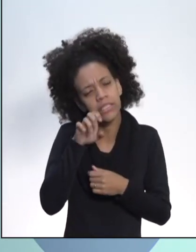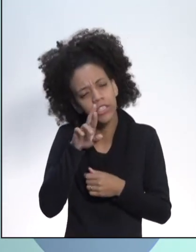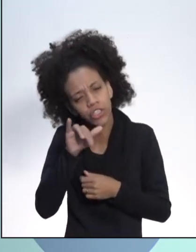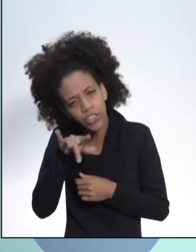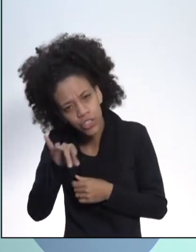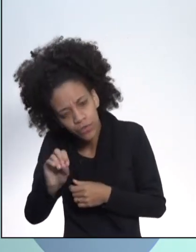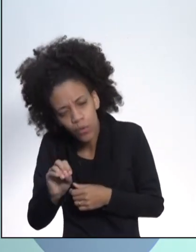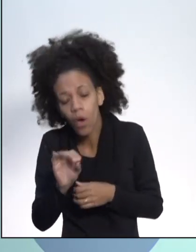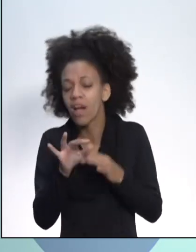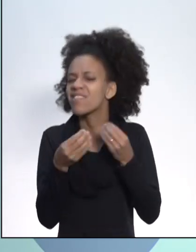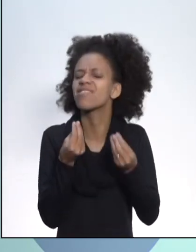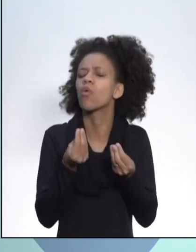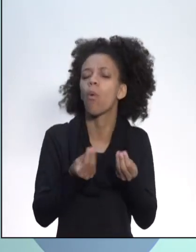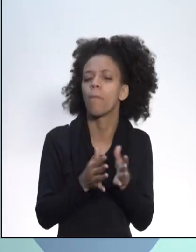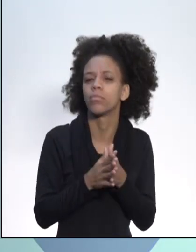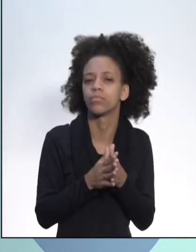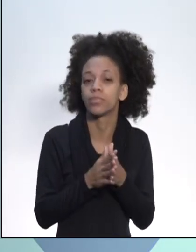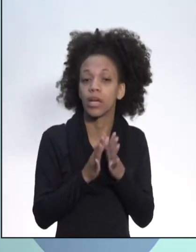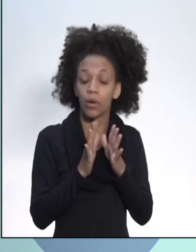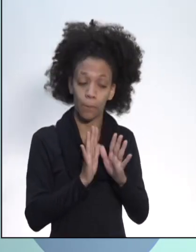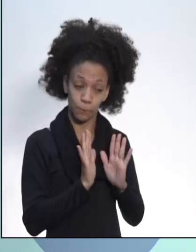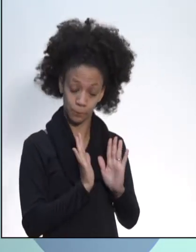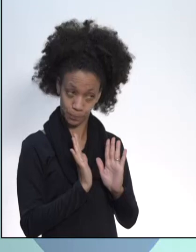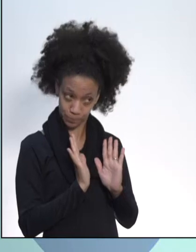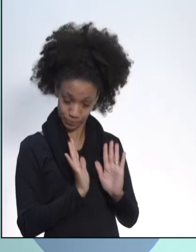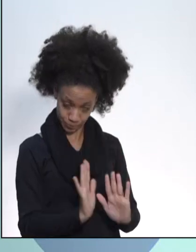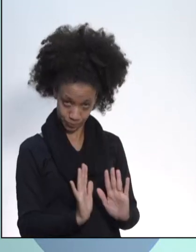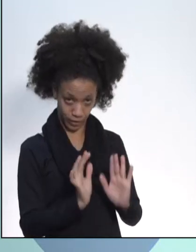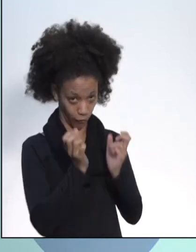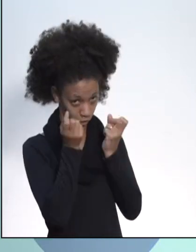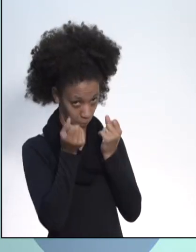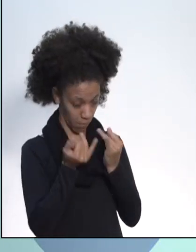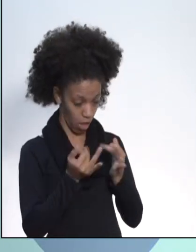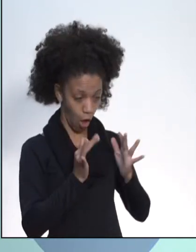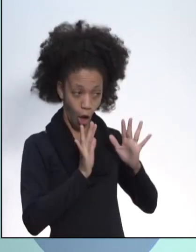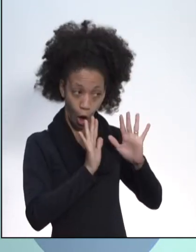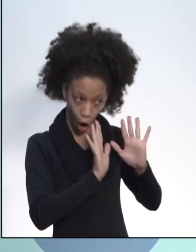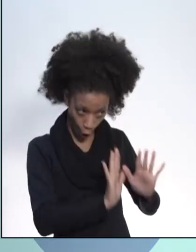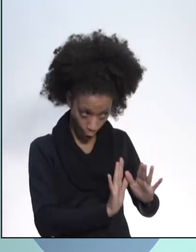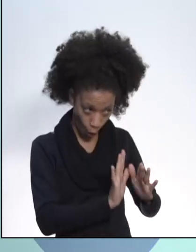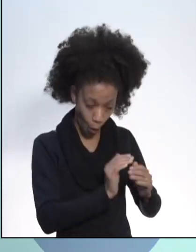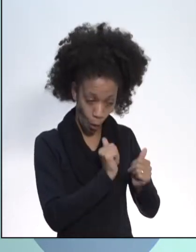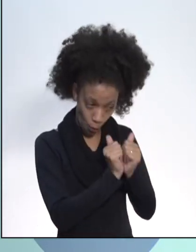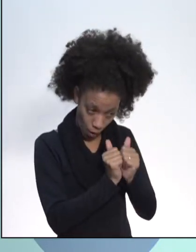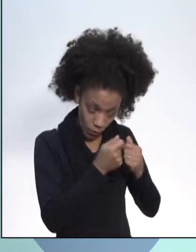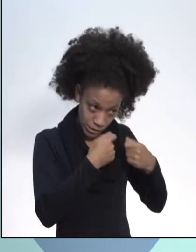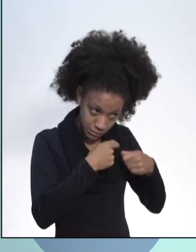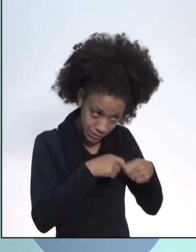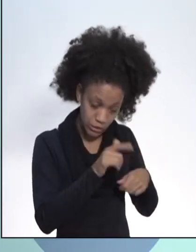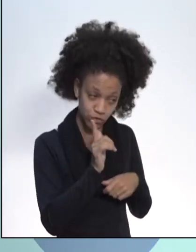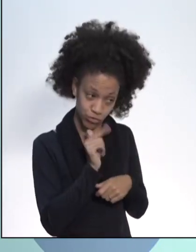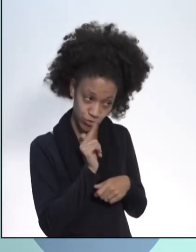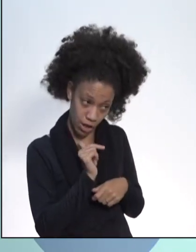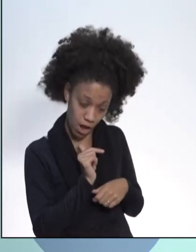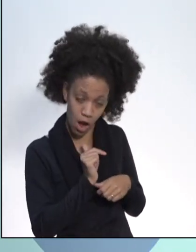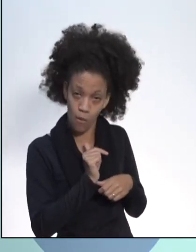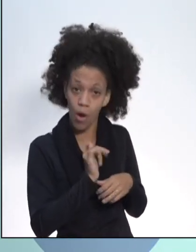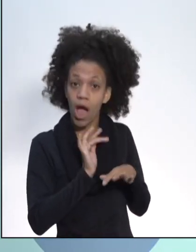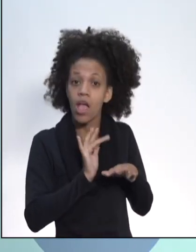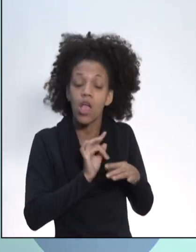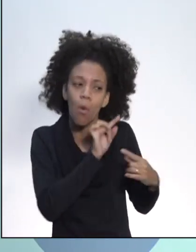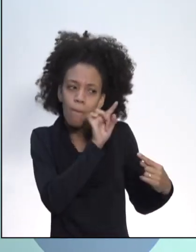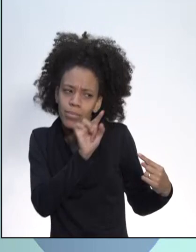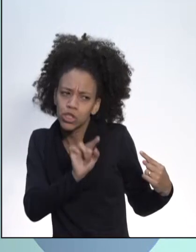Colocar que o arroz ele precisa de água para cozinhar, de forma clara,